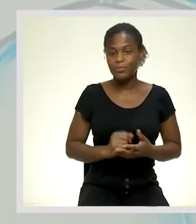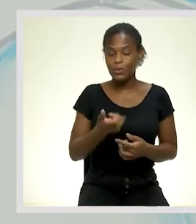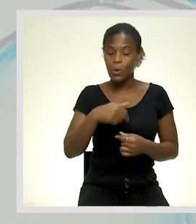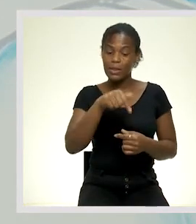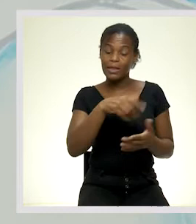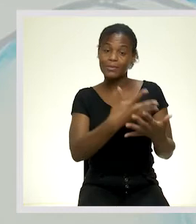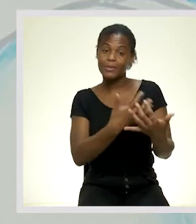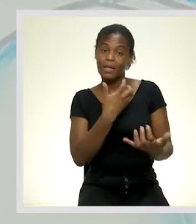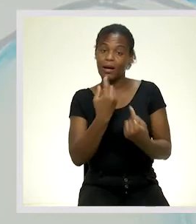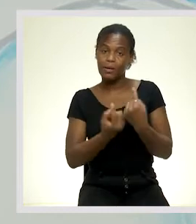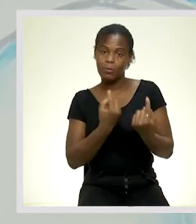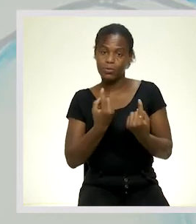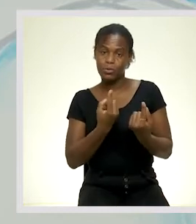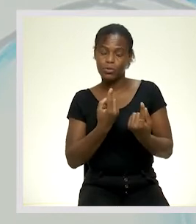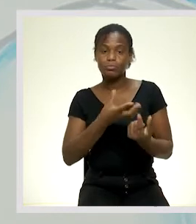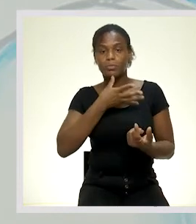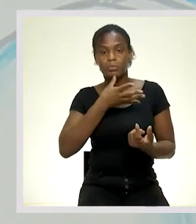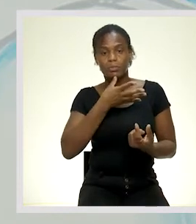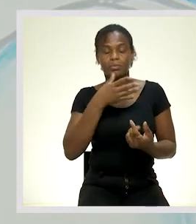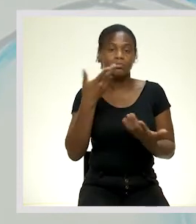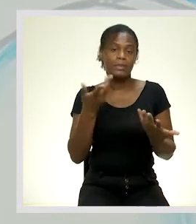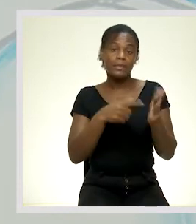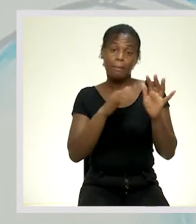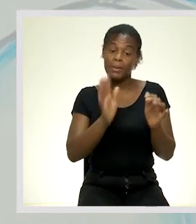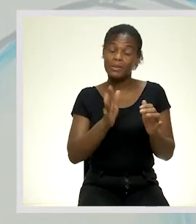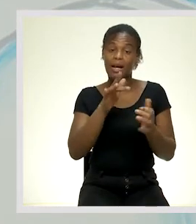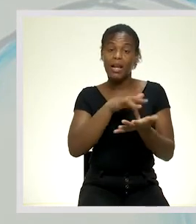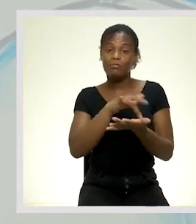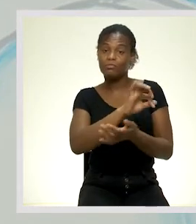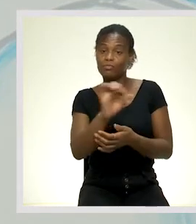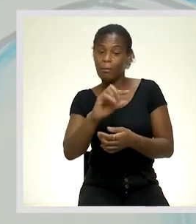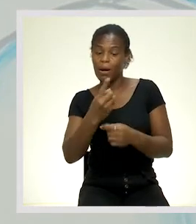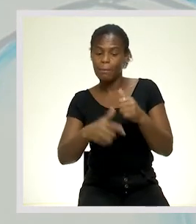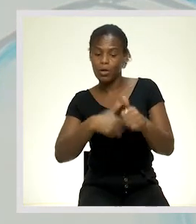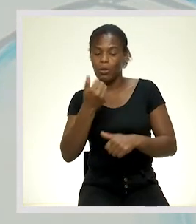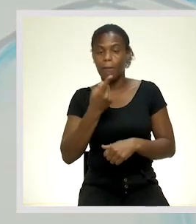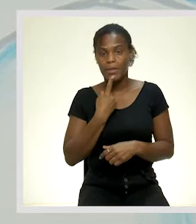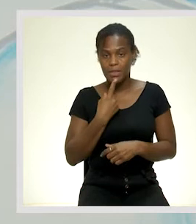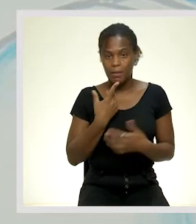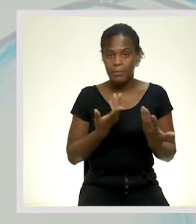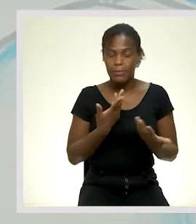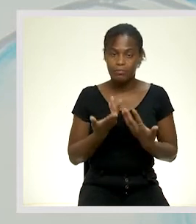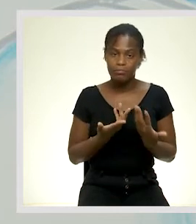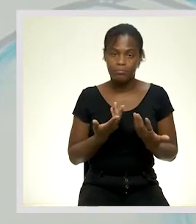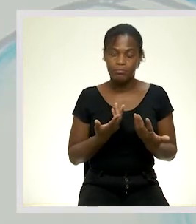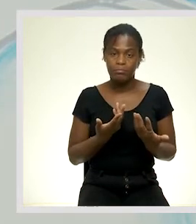Trazemos aqui, destacamos alguns comentários, precisamente sobre a sua obra, para melhor entendermos